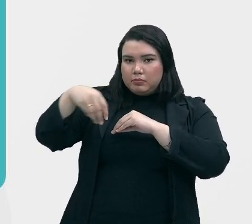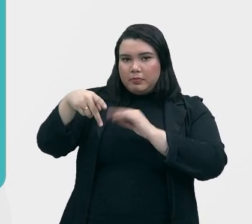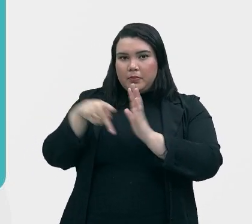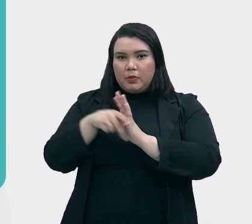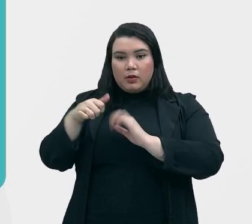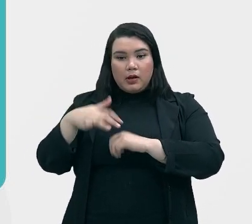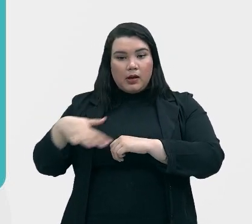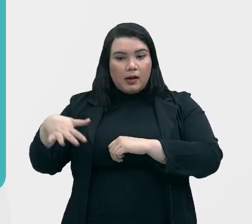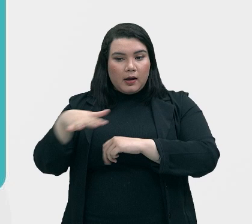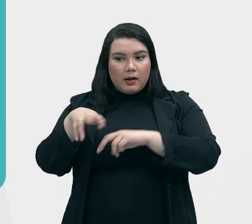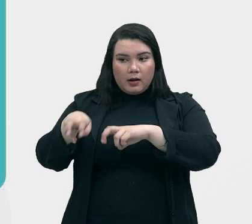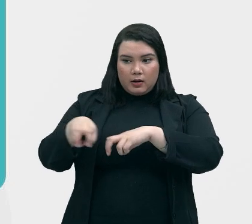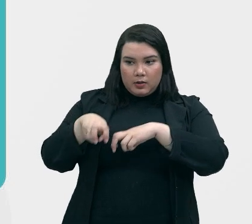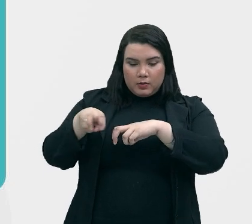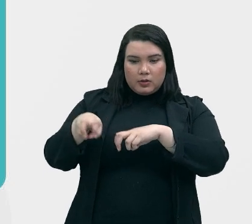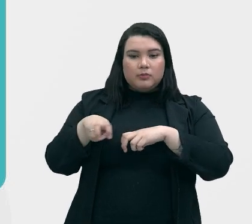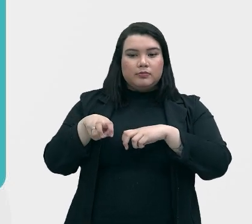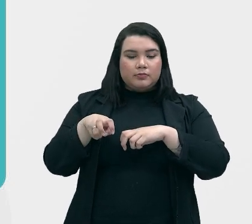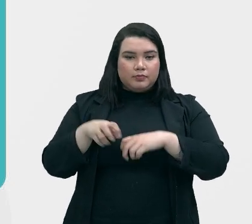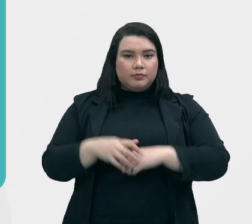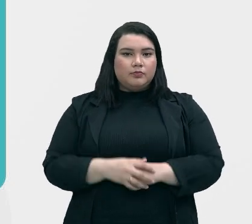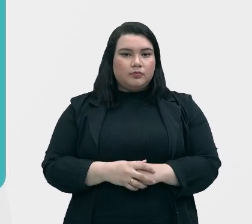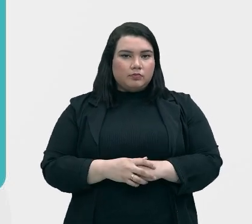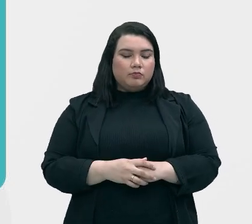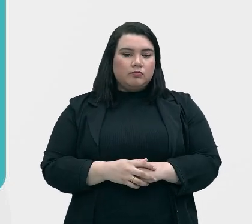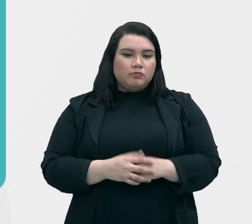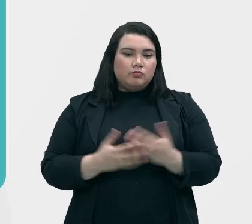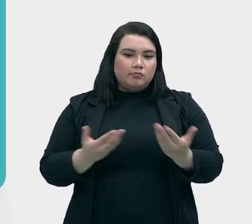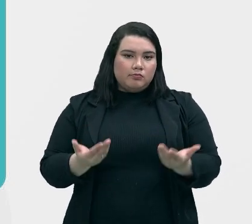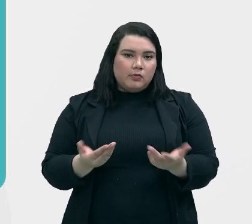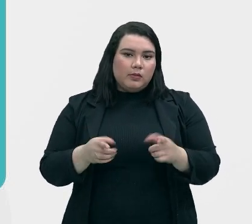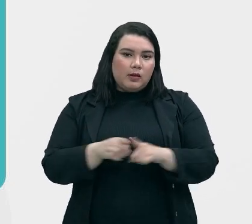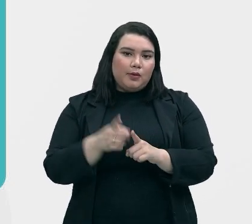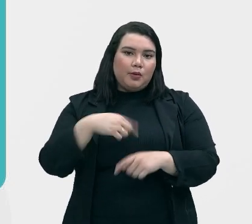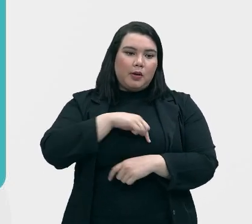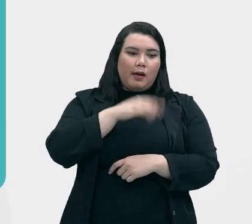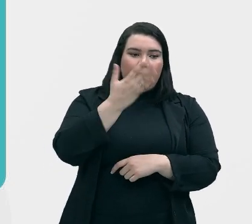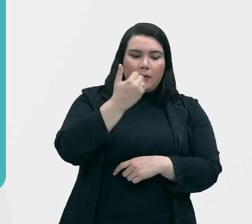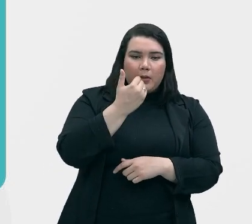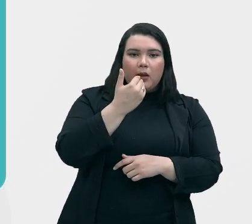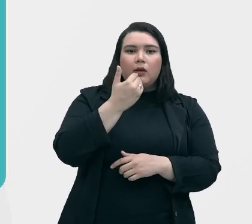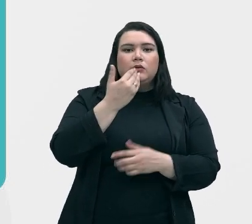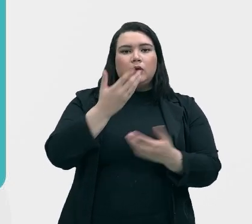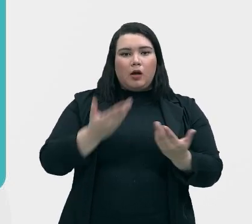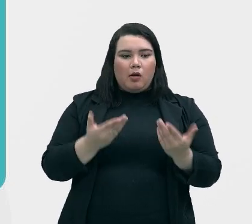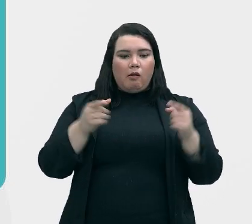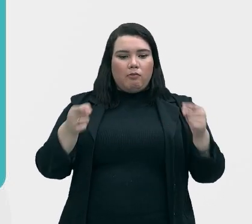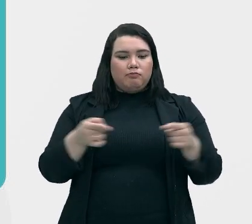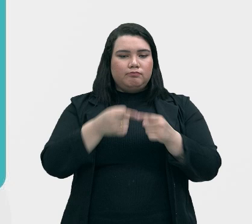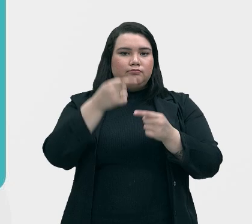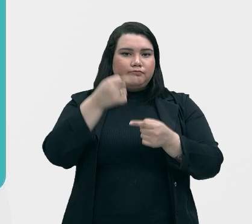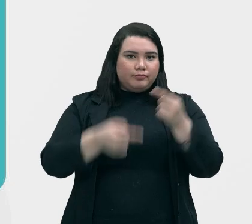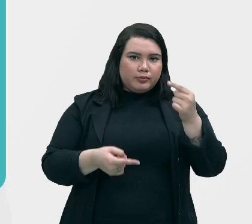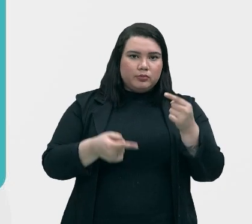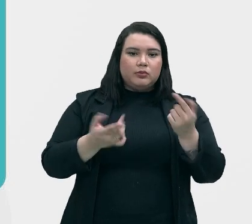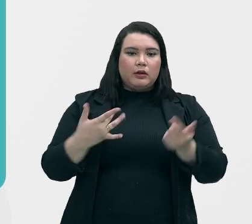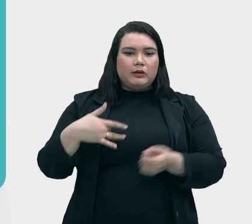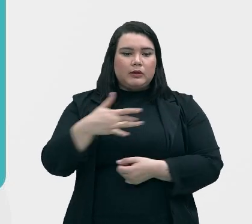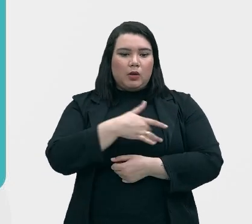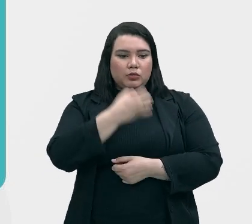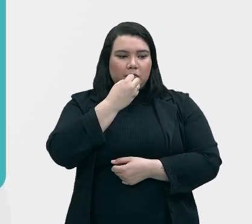aí compromete, no caso da agricultura, né, a nossa alimentação, consequentemente a saúde não vai ser mais a